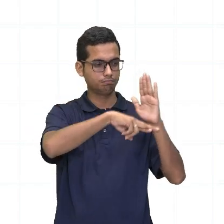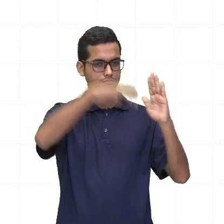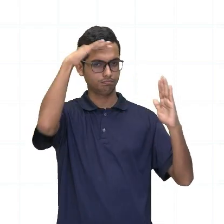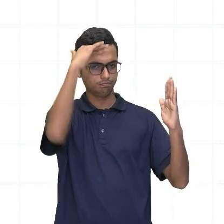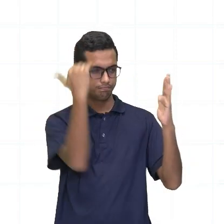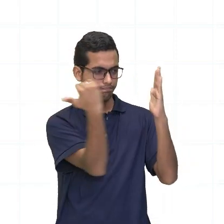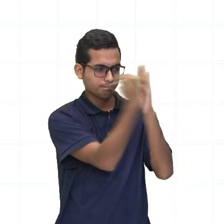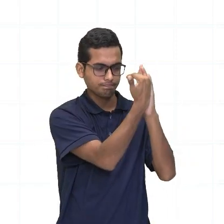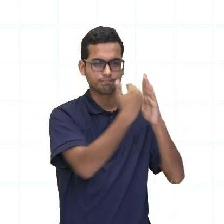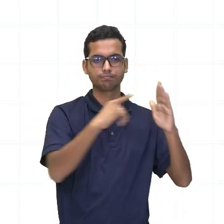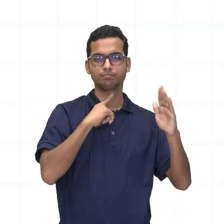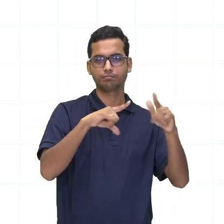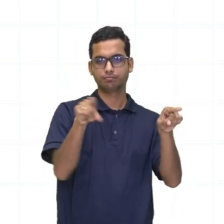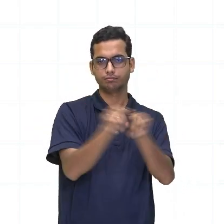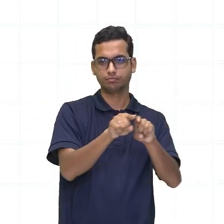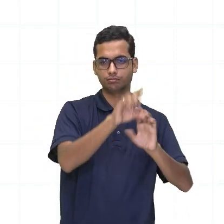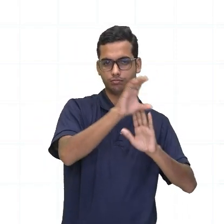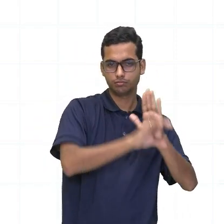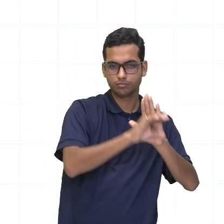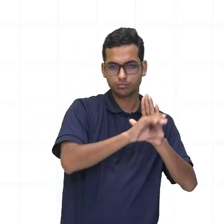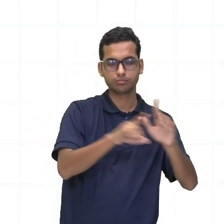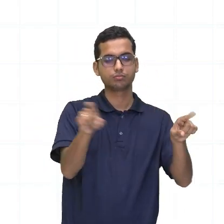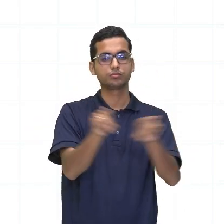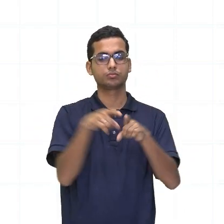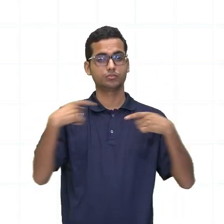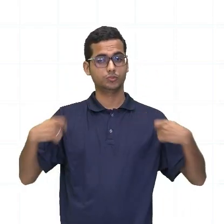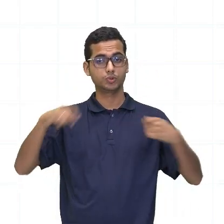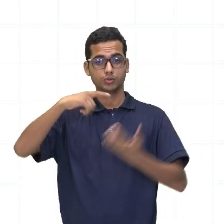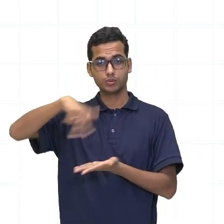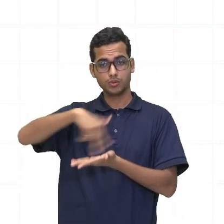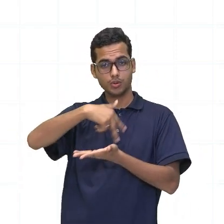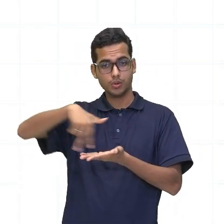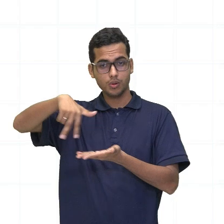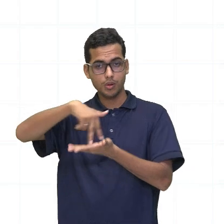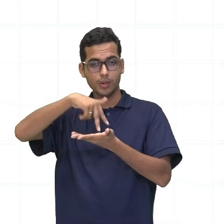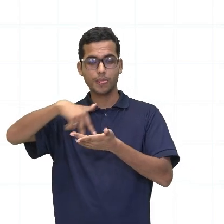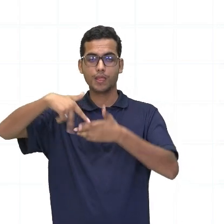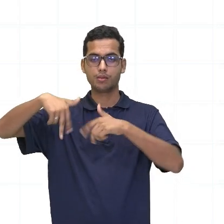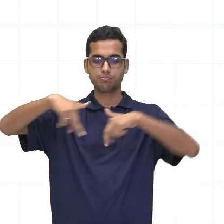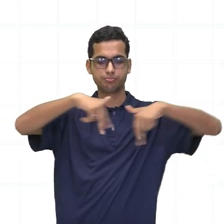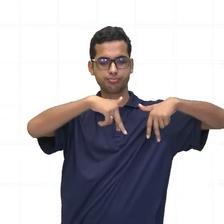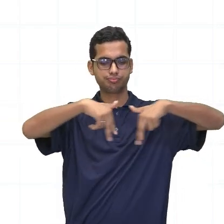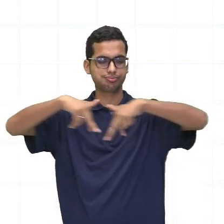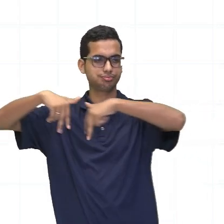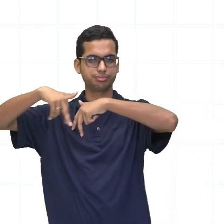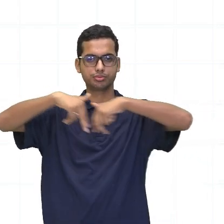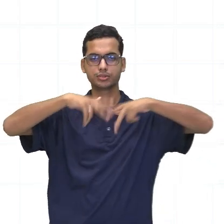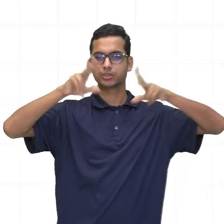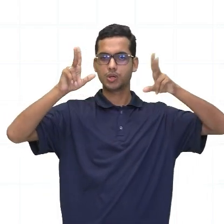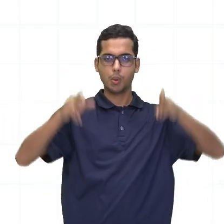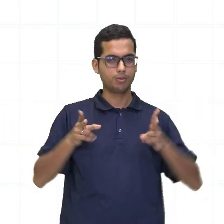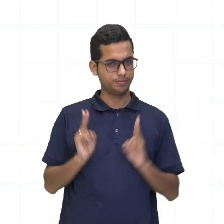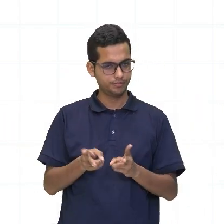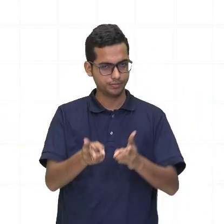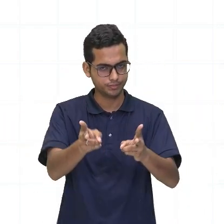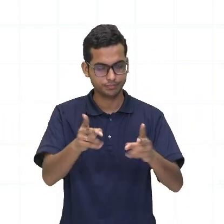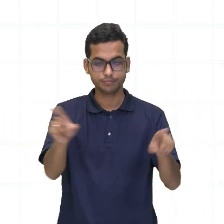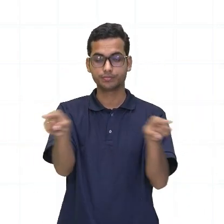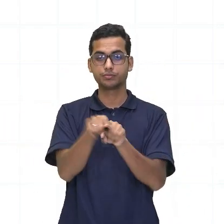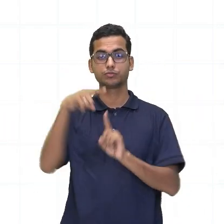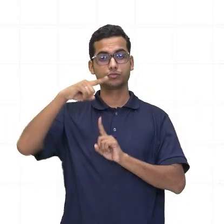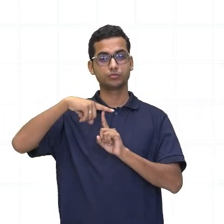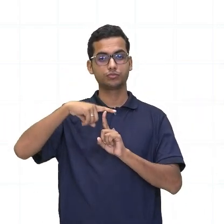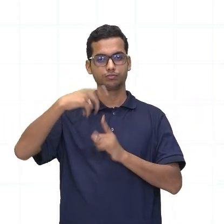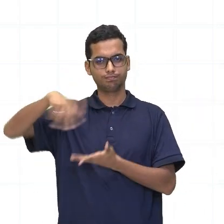ela vai ter conceitos, ela vai ter que ser dançada sempre daquela mesma forma, tá? Refere-se a um estilo de dança que